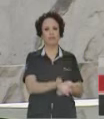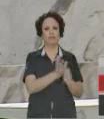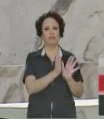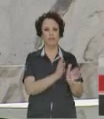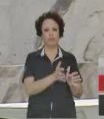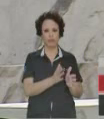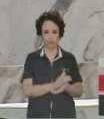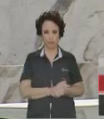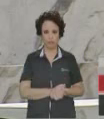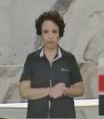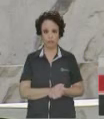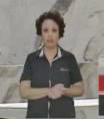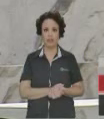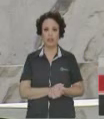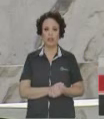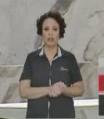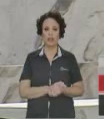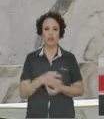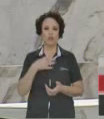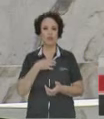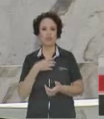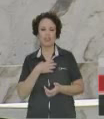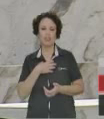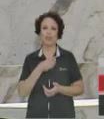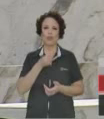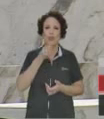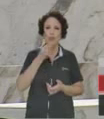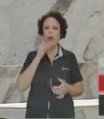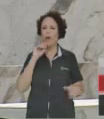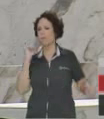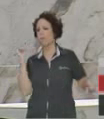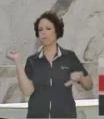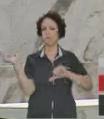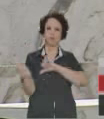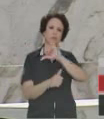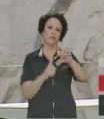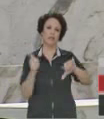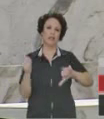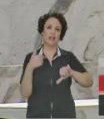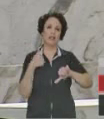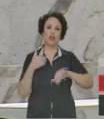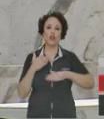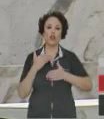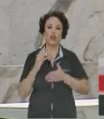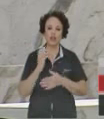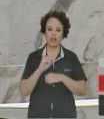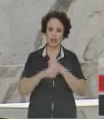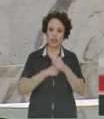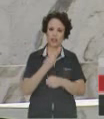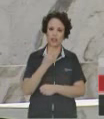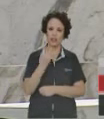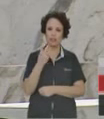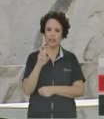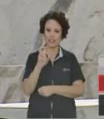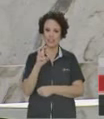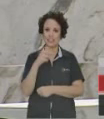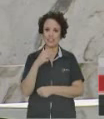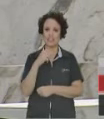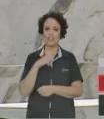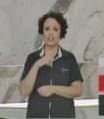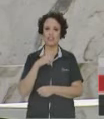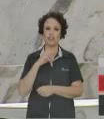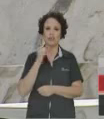mudança tão grande de ambiente e de oportunidades que quando eu cheguei na cbf em 2015 havia três jogadoras jogando no